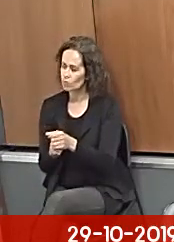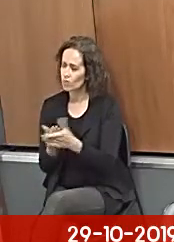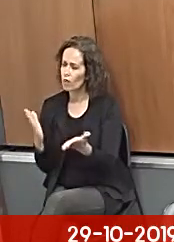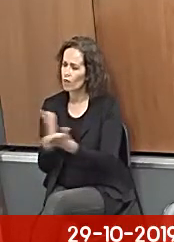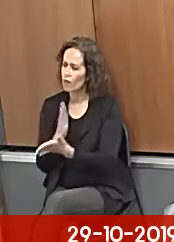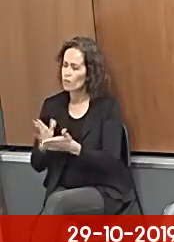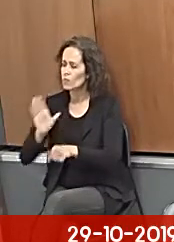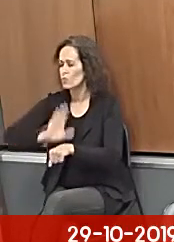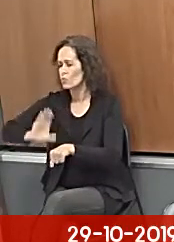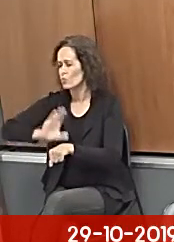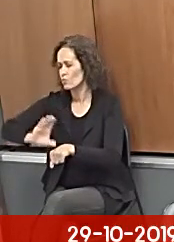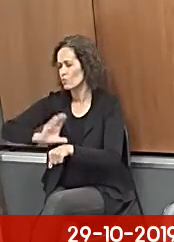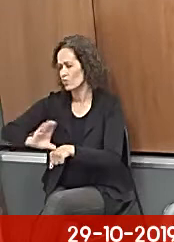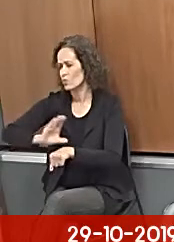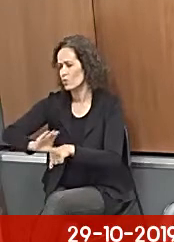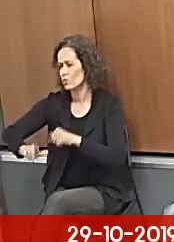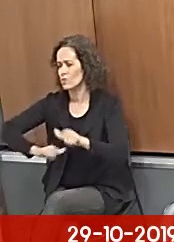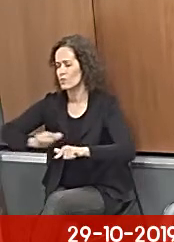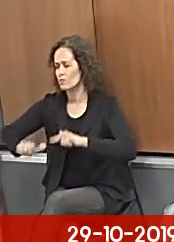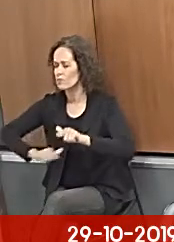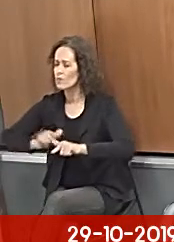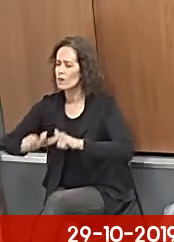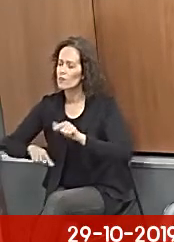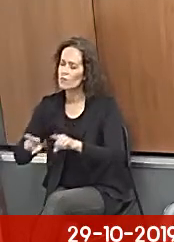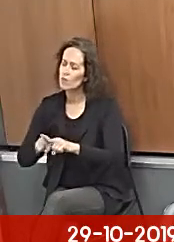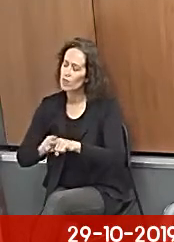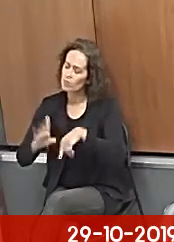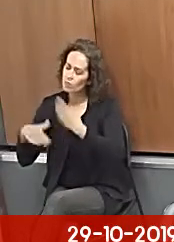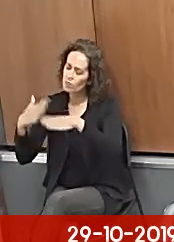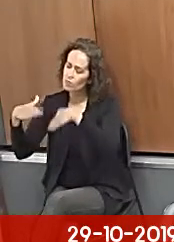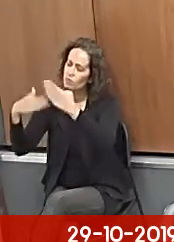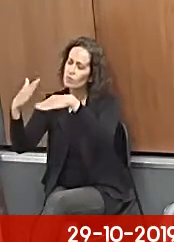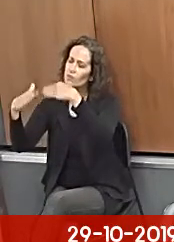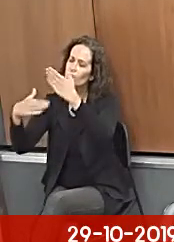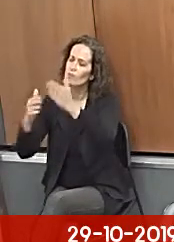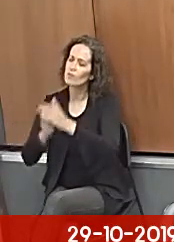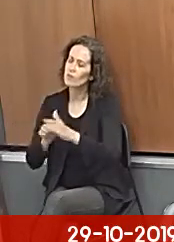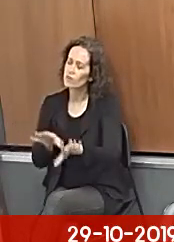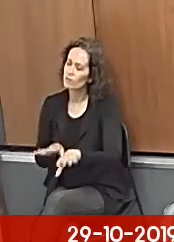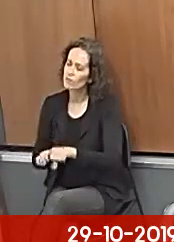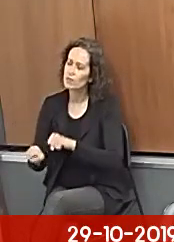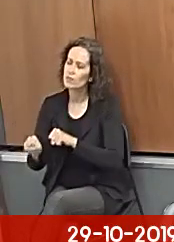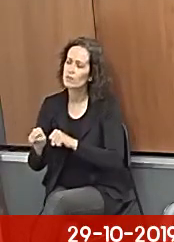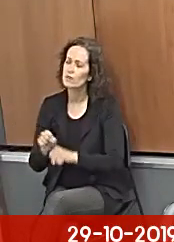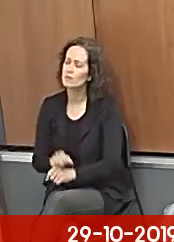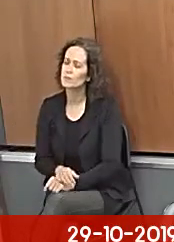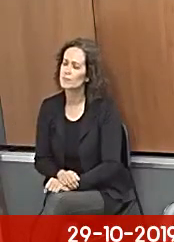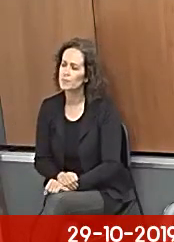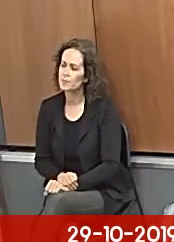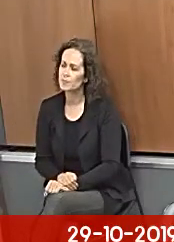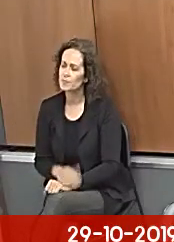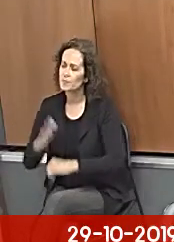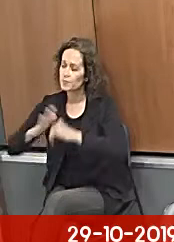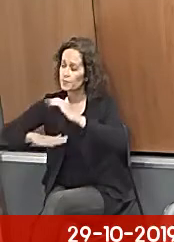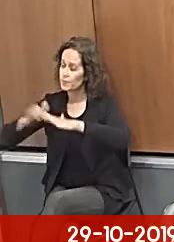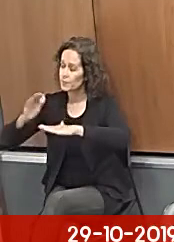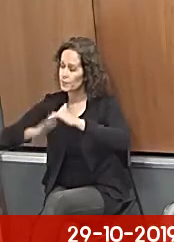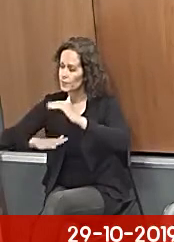alguns cursos que a gente tem trabalhado com eles para desenvolver, né, a formação dos